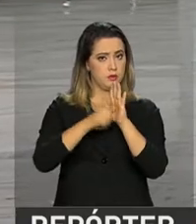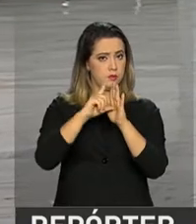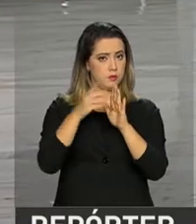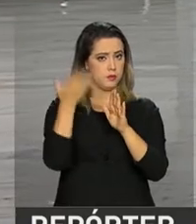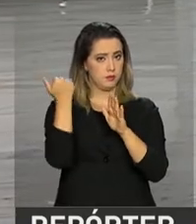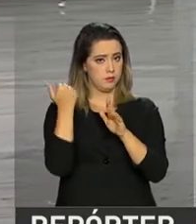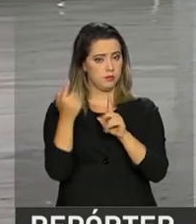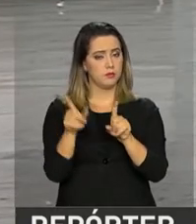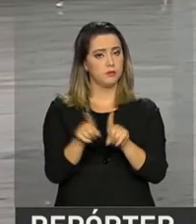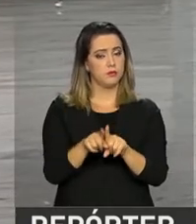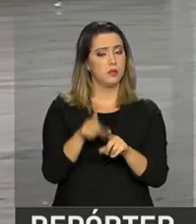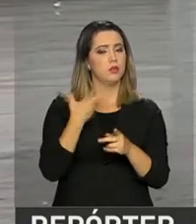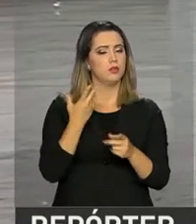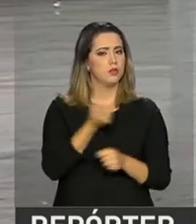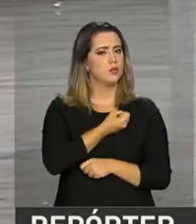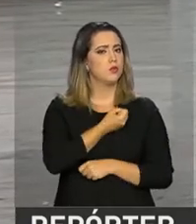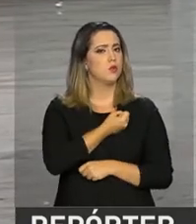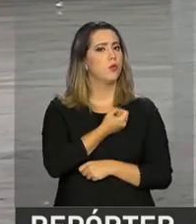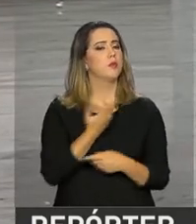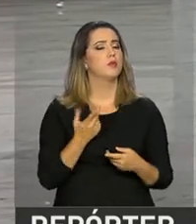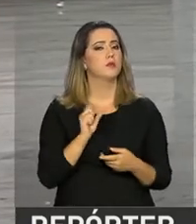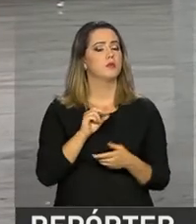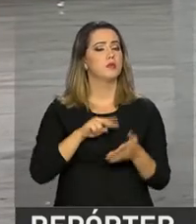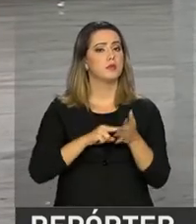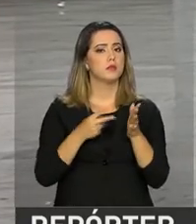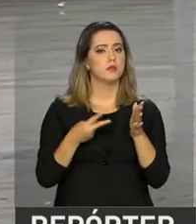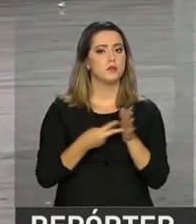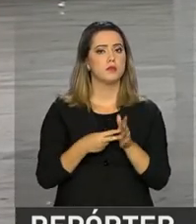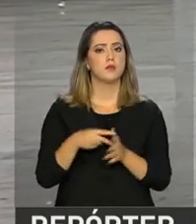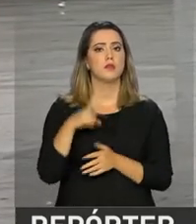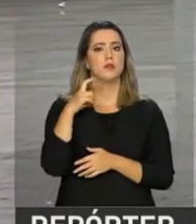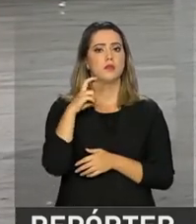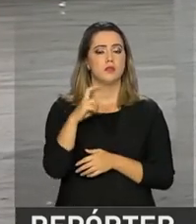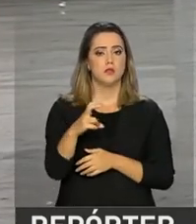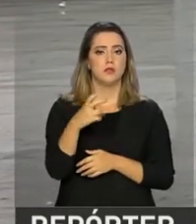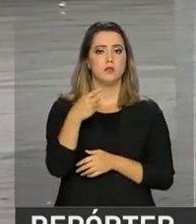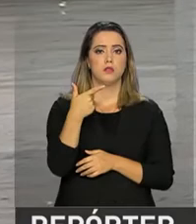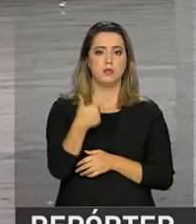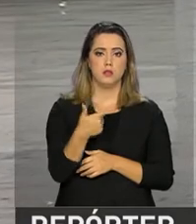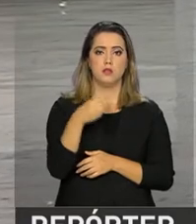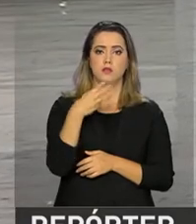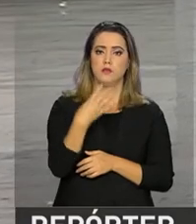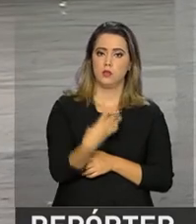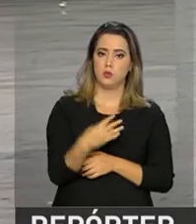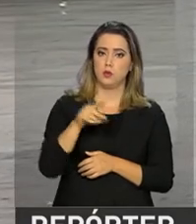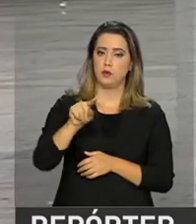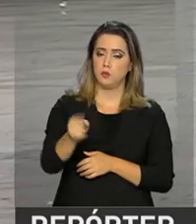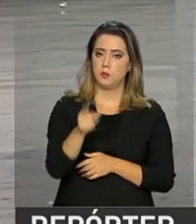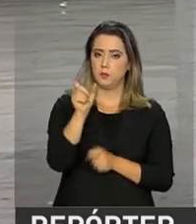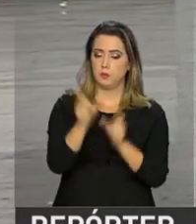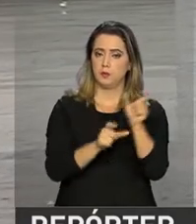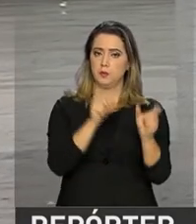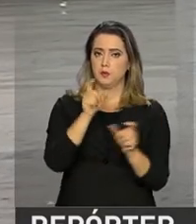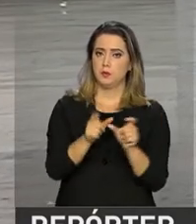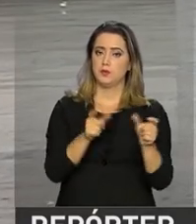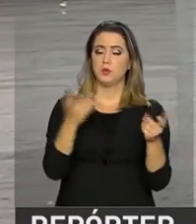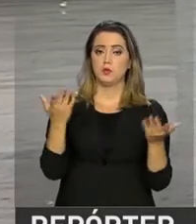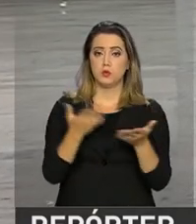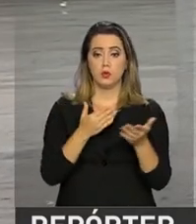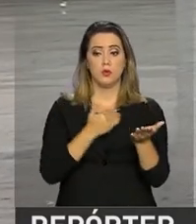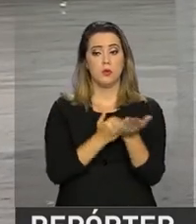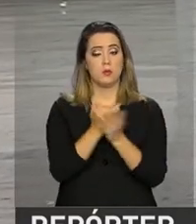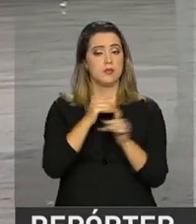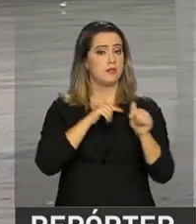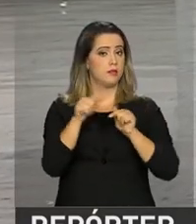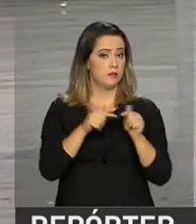junho em números significa que 524 mil pessoas deixaram a situação de desocupação no